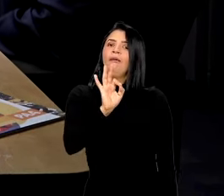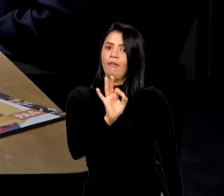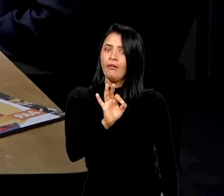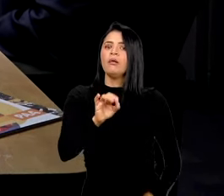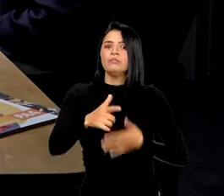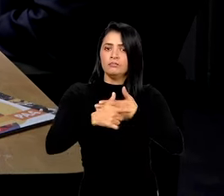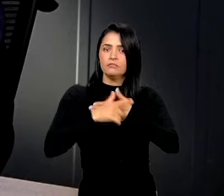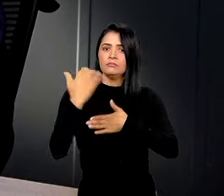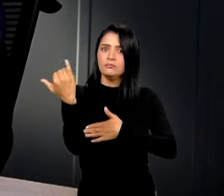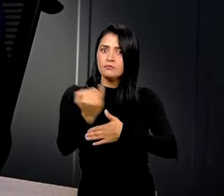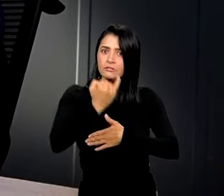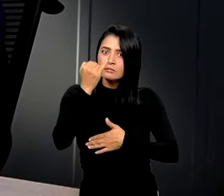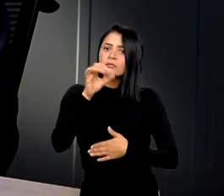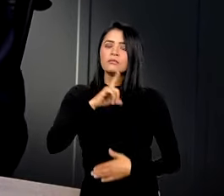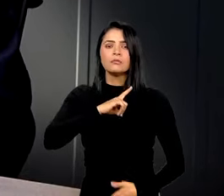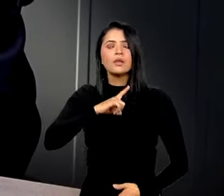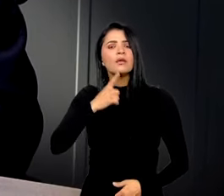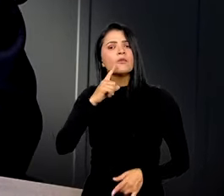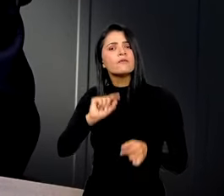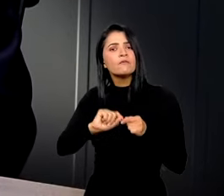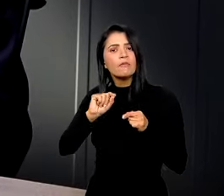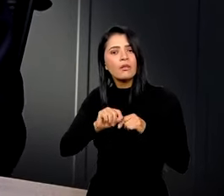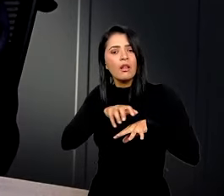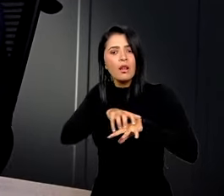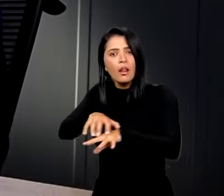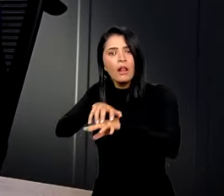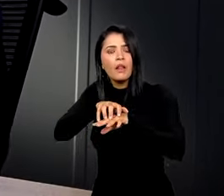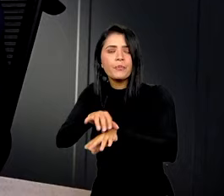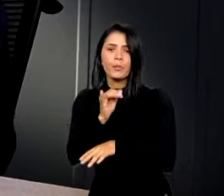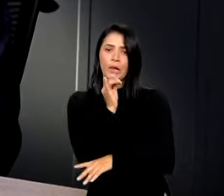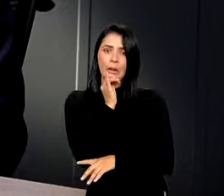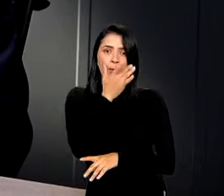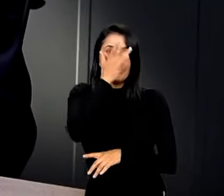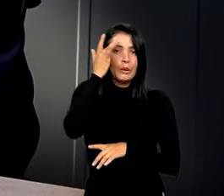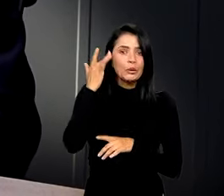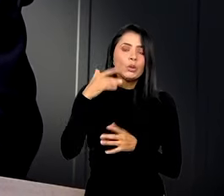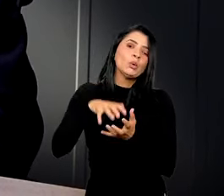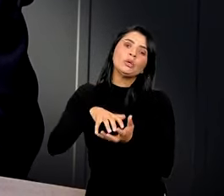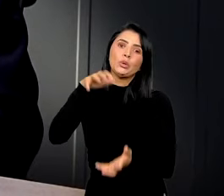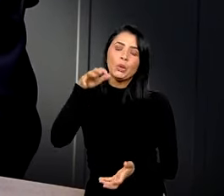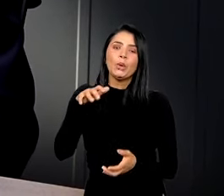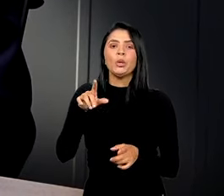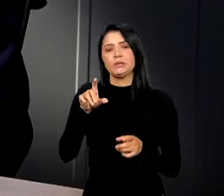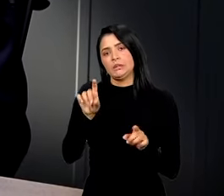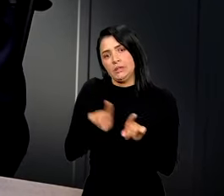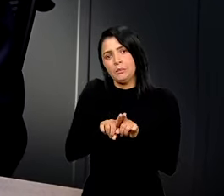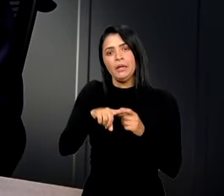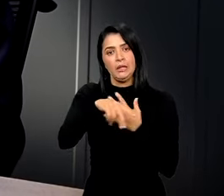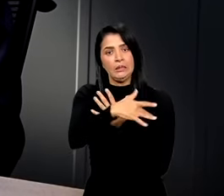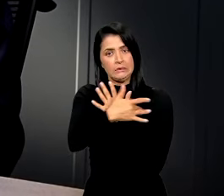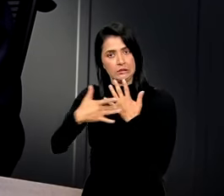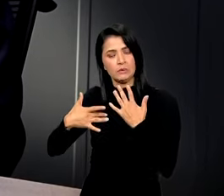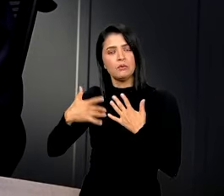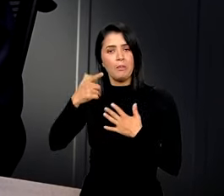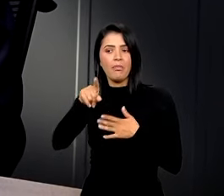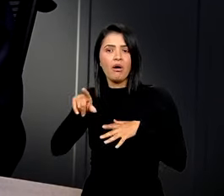papel para fazer o transporte, por exemplo, de pessoas idosas e com deficiência para os serviços de